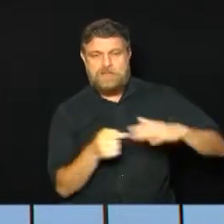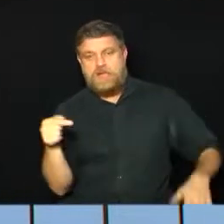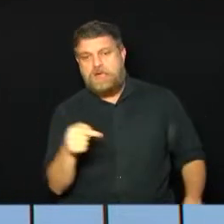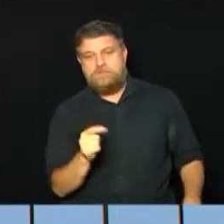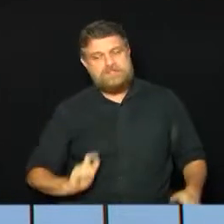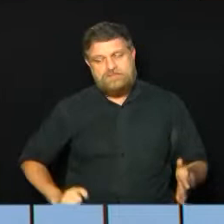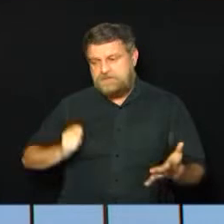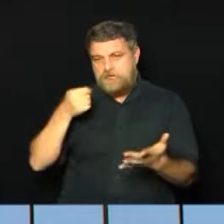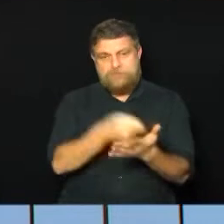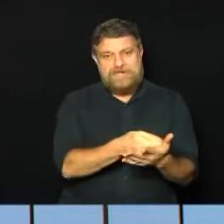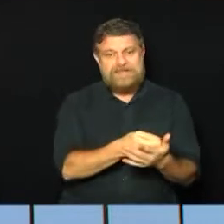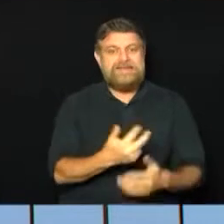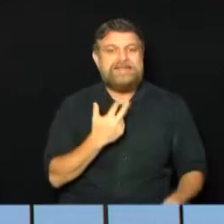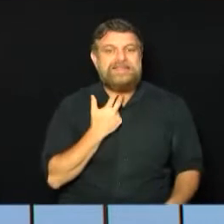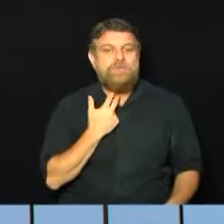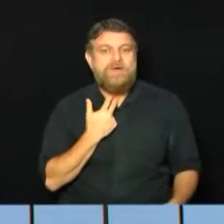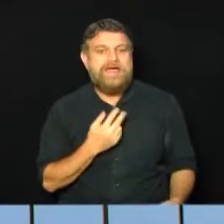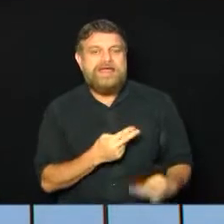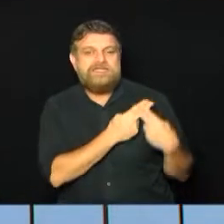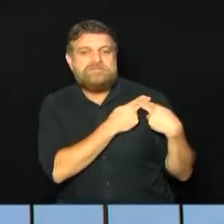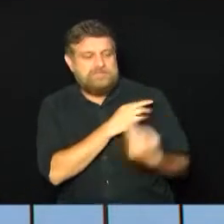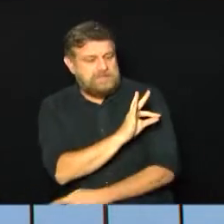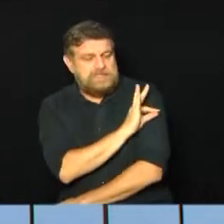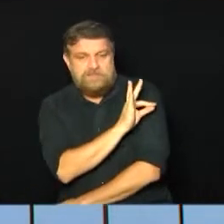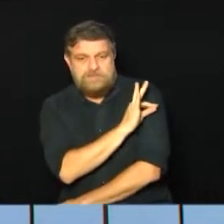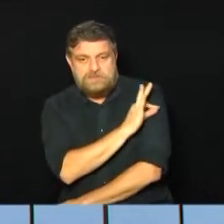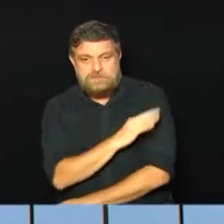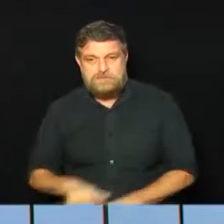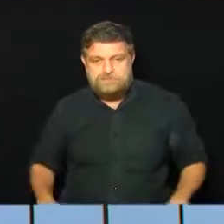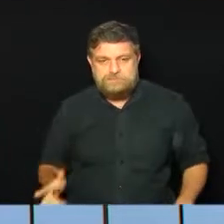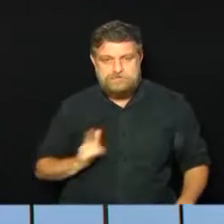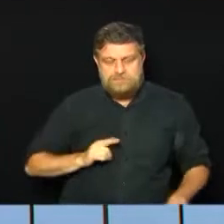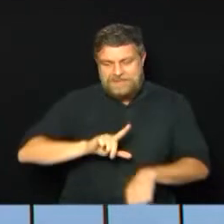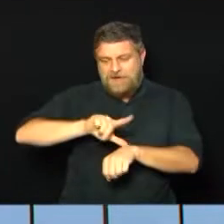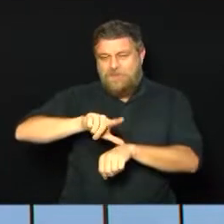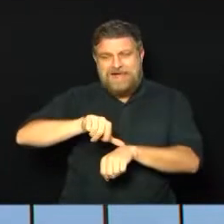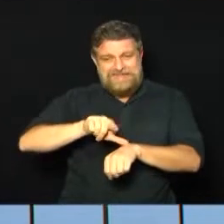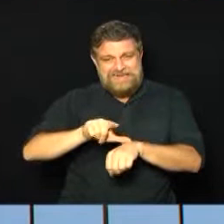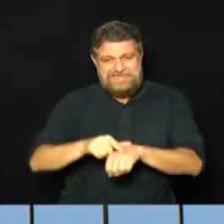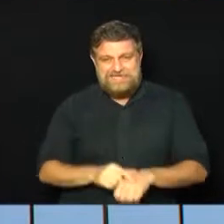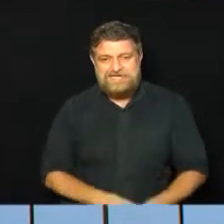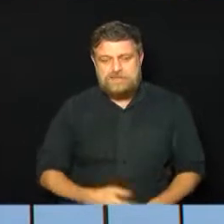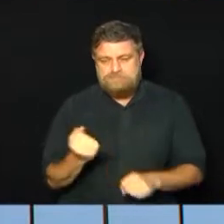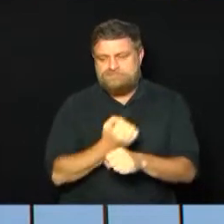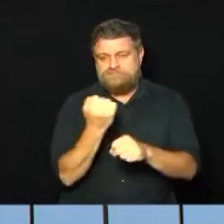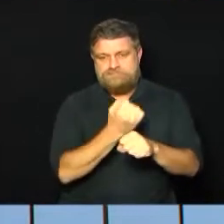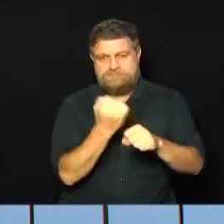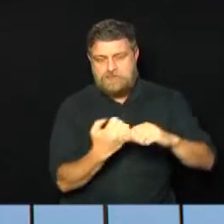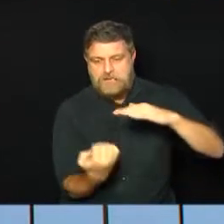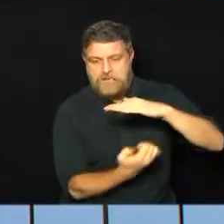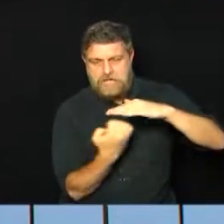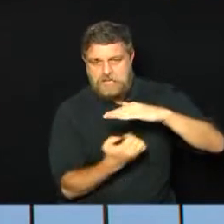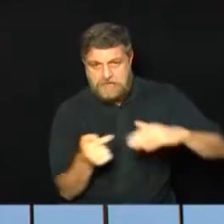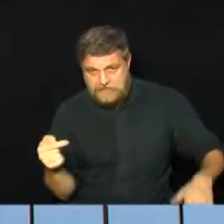que pagar e não passar essa conta para o poder público. Então, não vai ter... Então, para não ter esse atraso de obra, não ter esse prejuízo para a empresa que ganha, ela